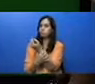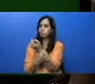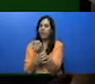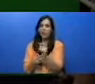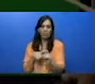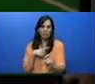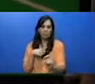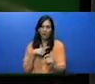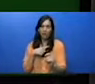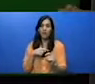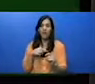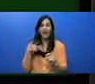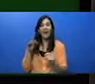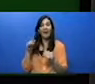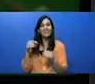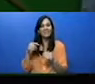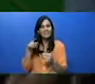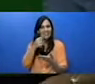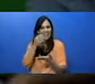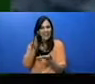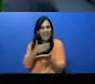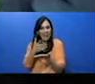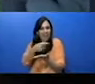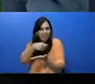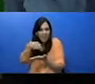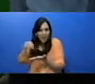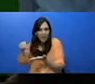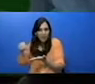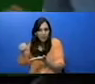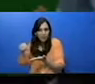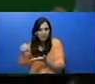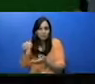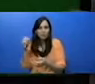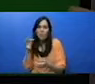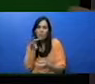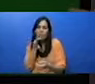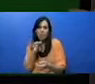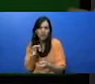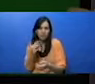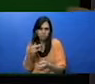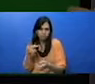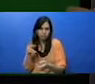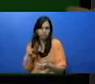podem responder com calma no caderninho, com o entendimento de vocês.